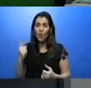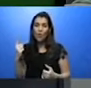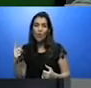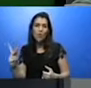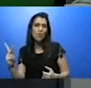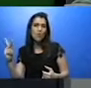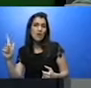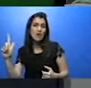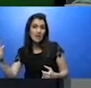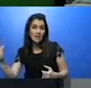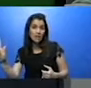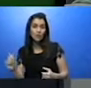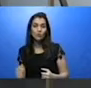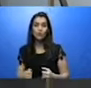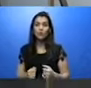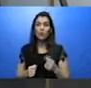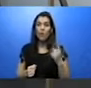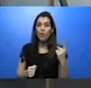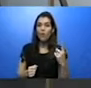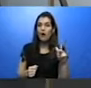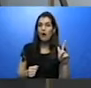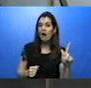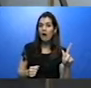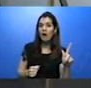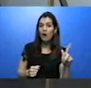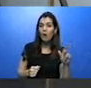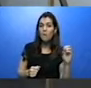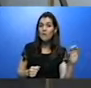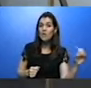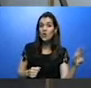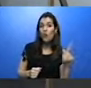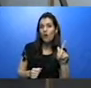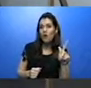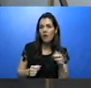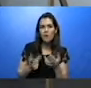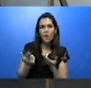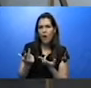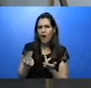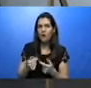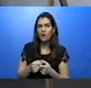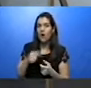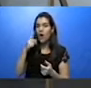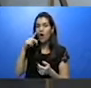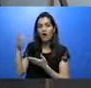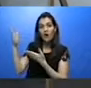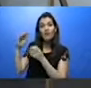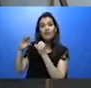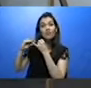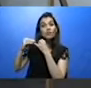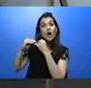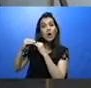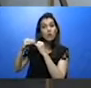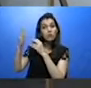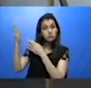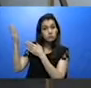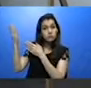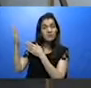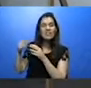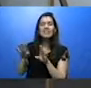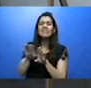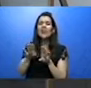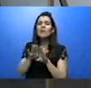eu tenho aqui 1 quilograma de feijão. E nessa mão eu tenho 1 quilograma de farinha